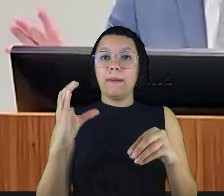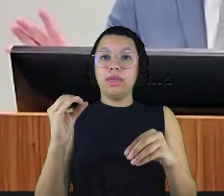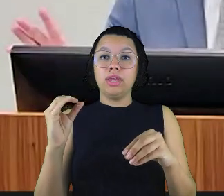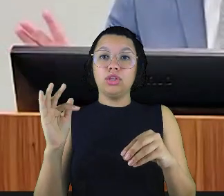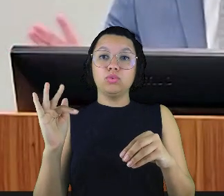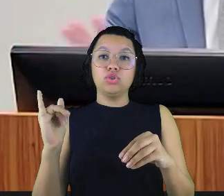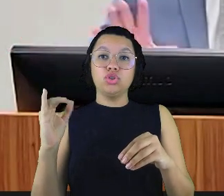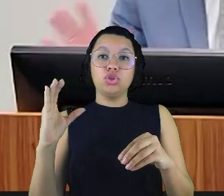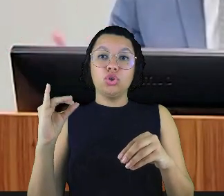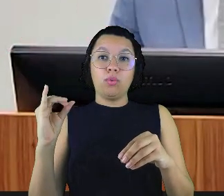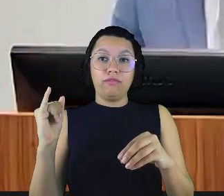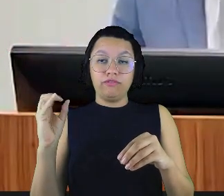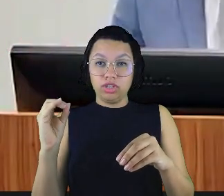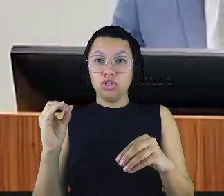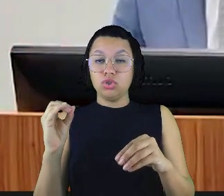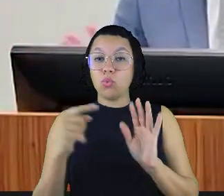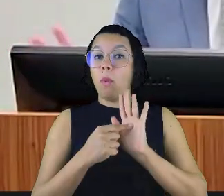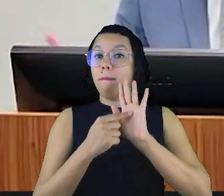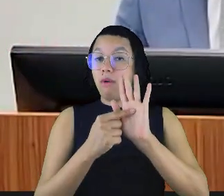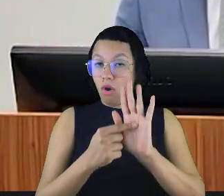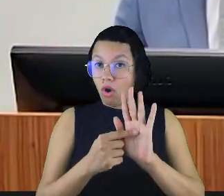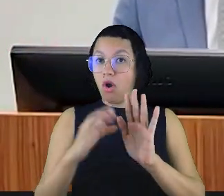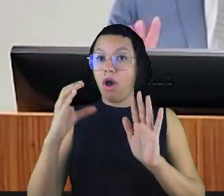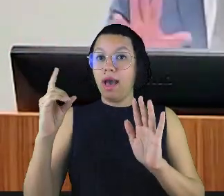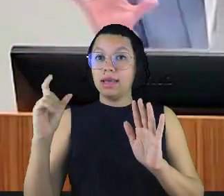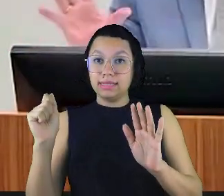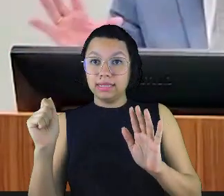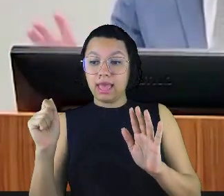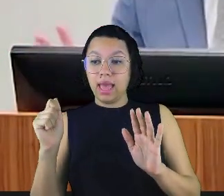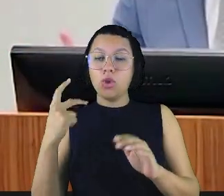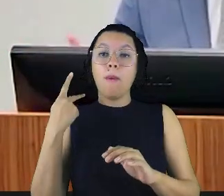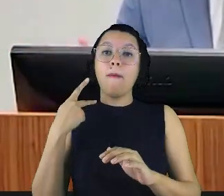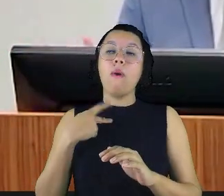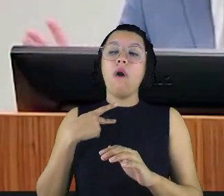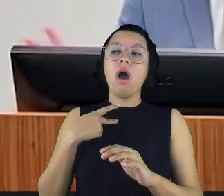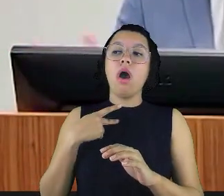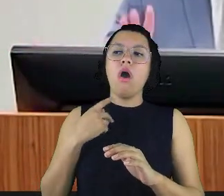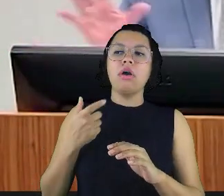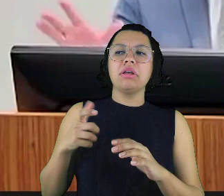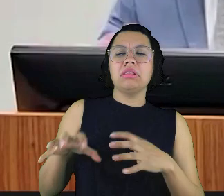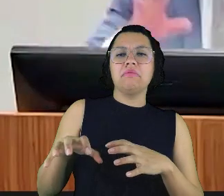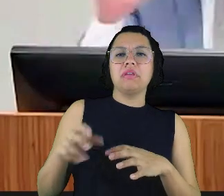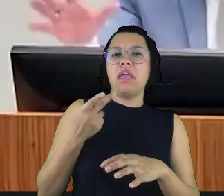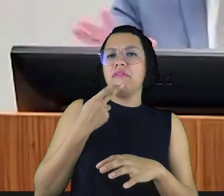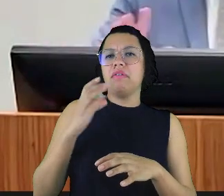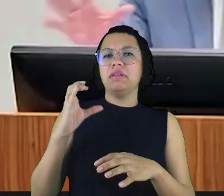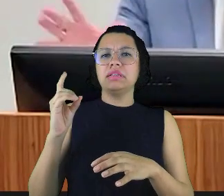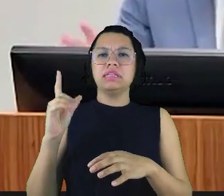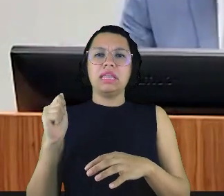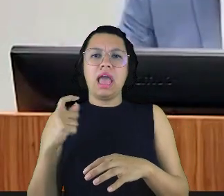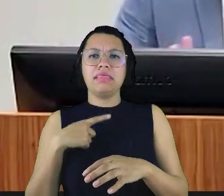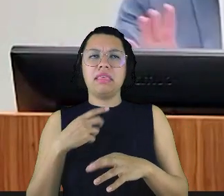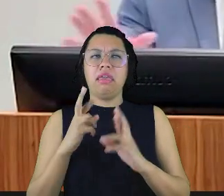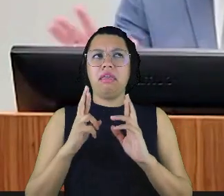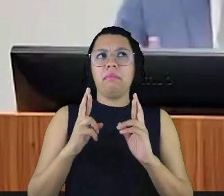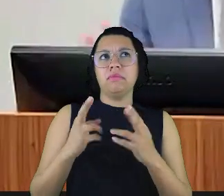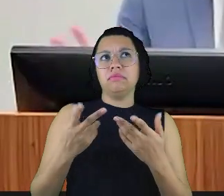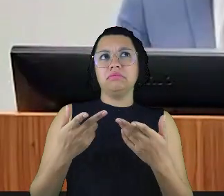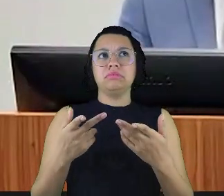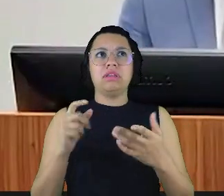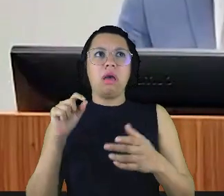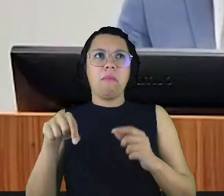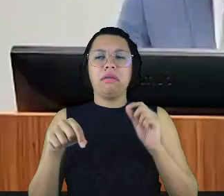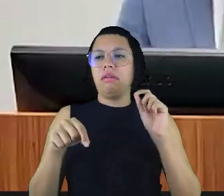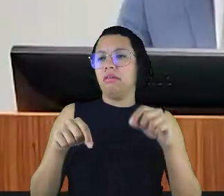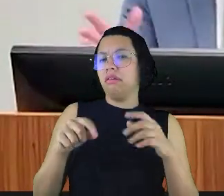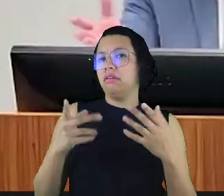CDA. E aí o procurador que se esquiva dizendo a CDA vem vestida de presunção aqui, acolá, e portanto eu não vou